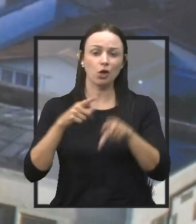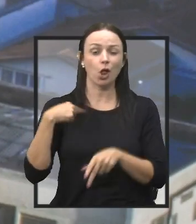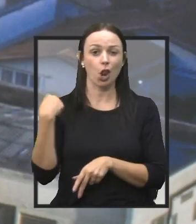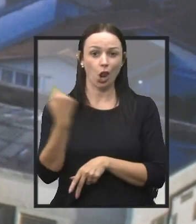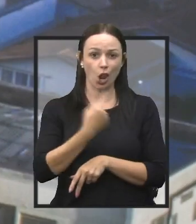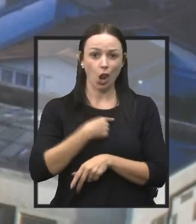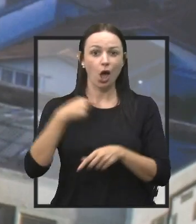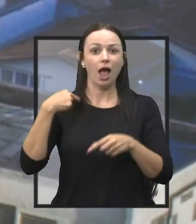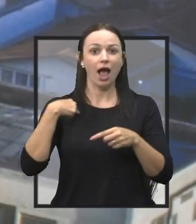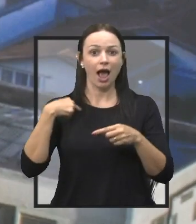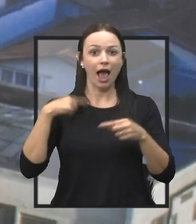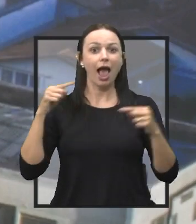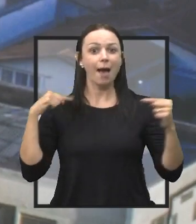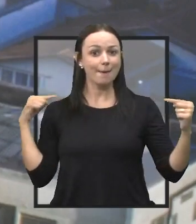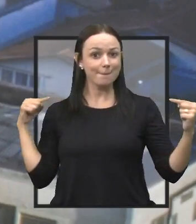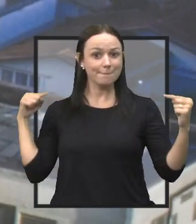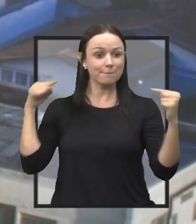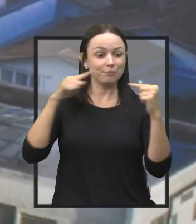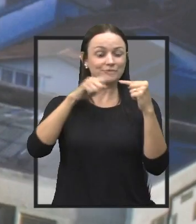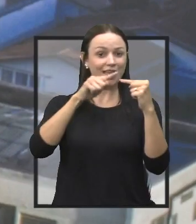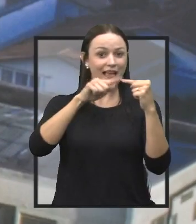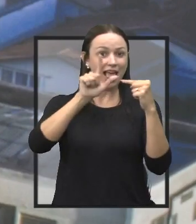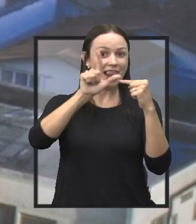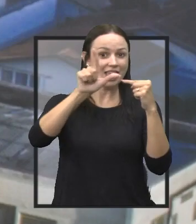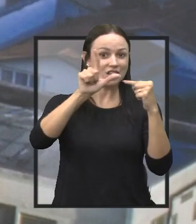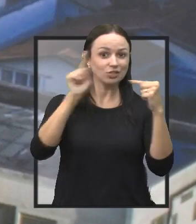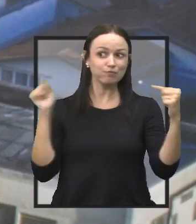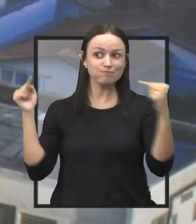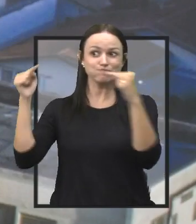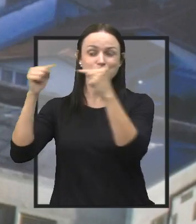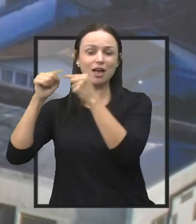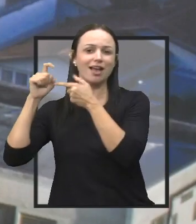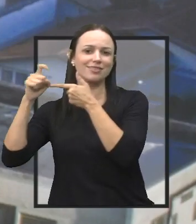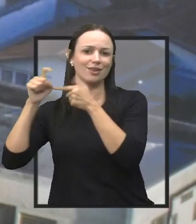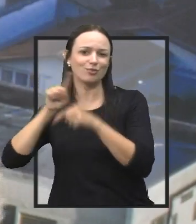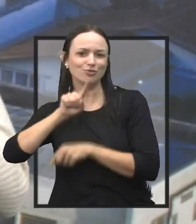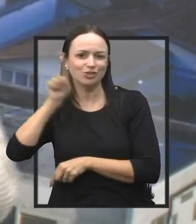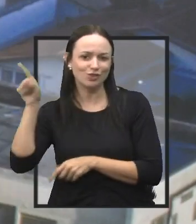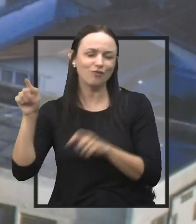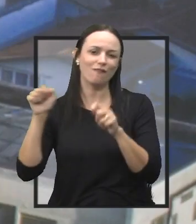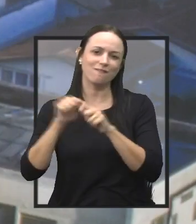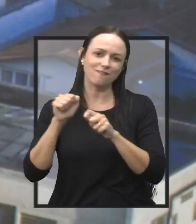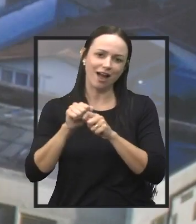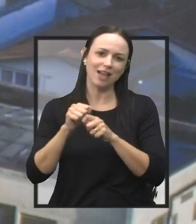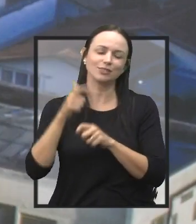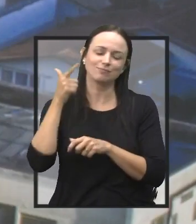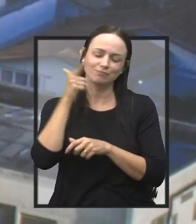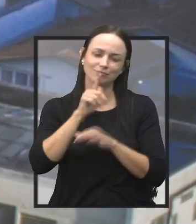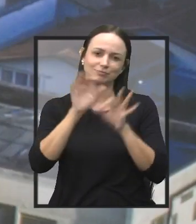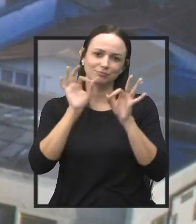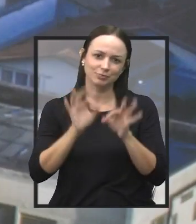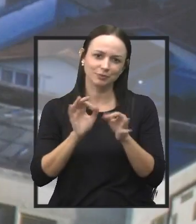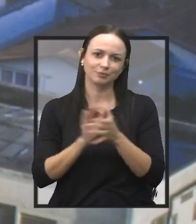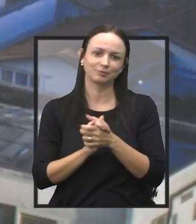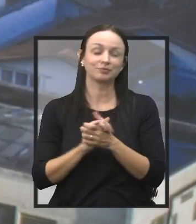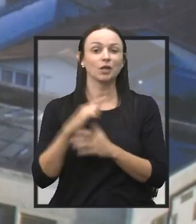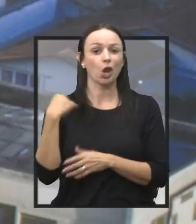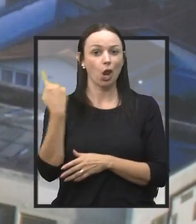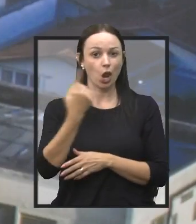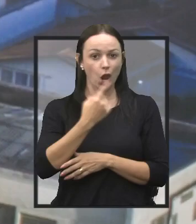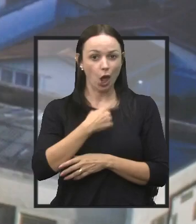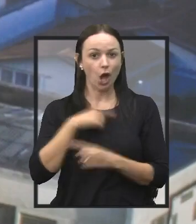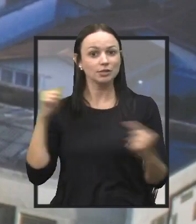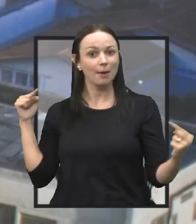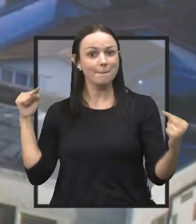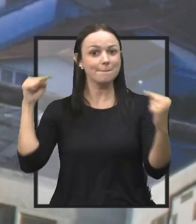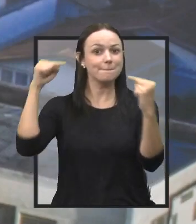né? O legislativo é a ponte para o executivo, quem de fato executa e faz o acontecer, né? Nós somos essa ponte, só